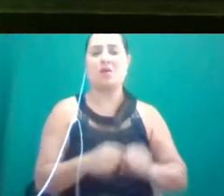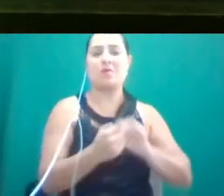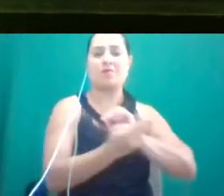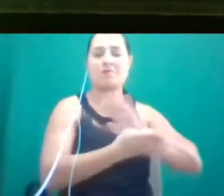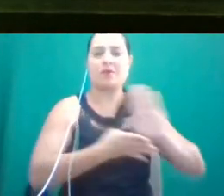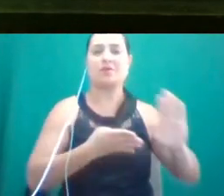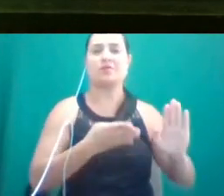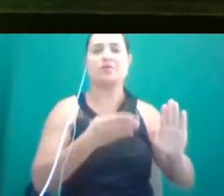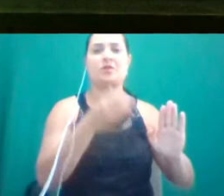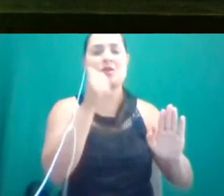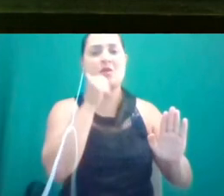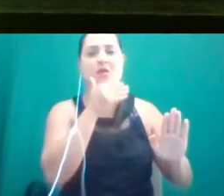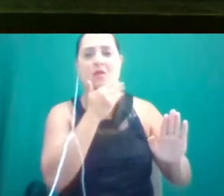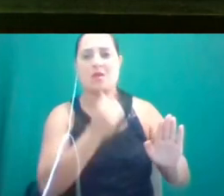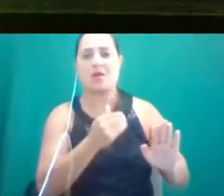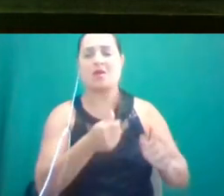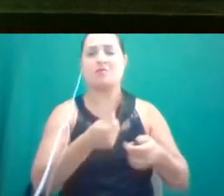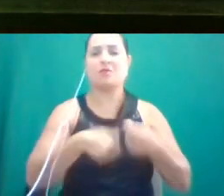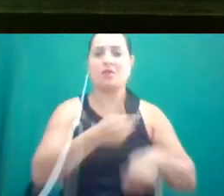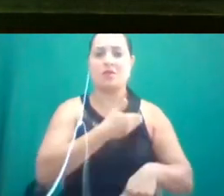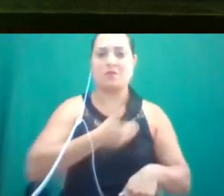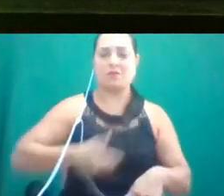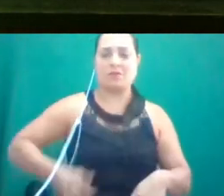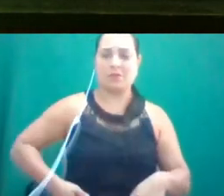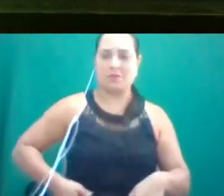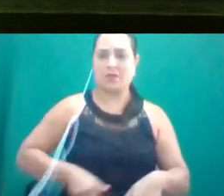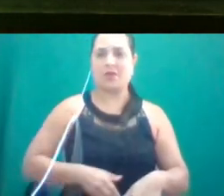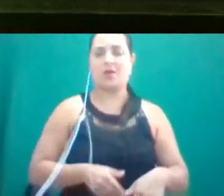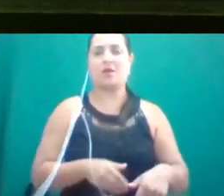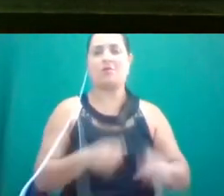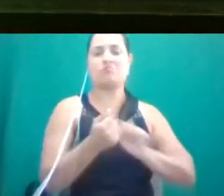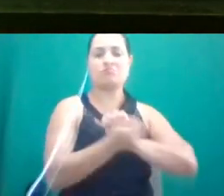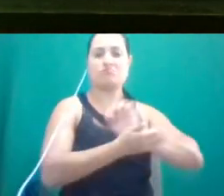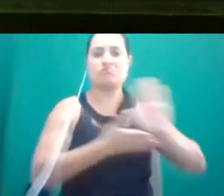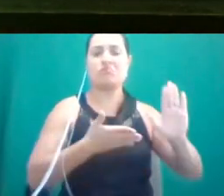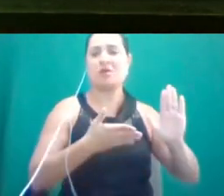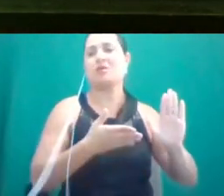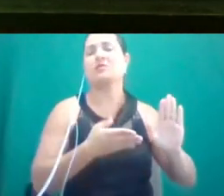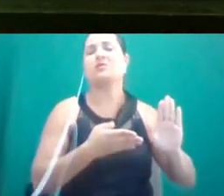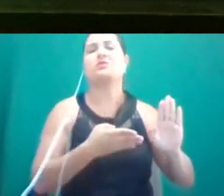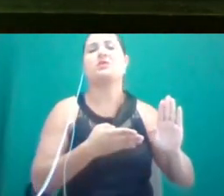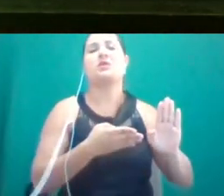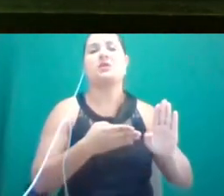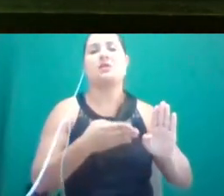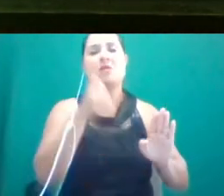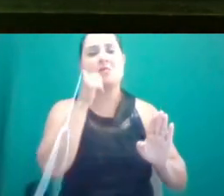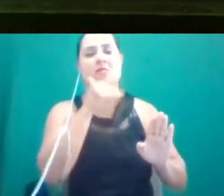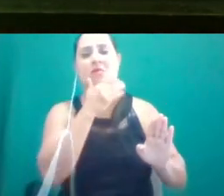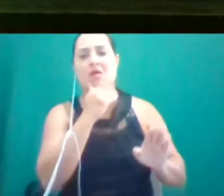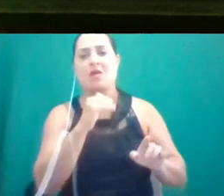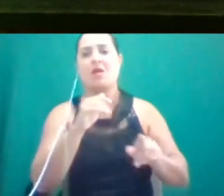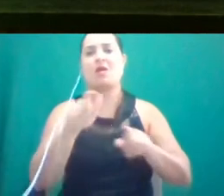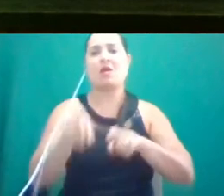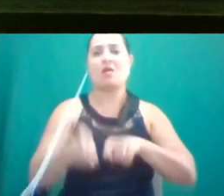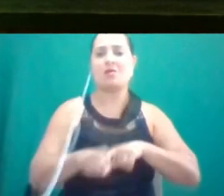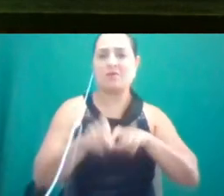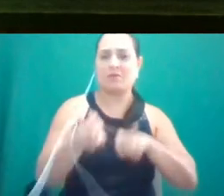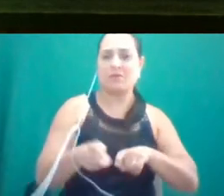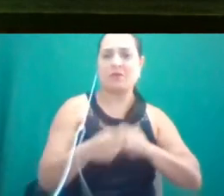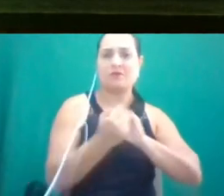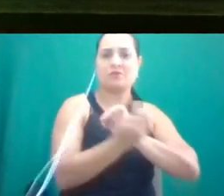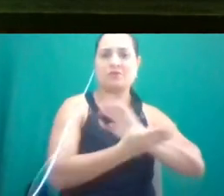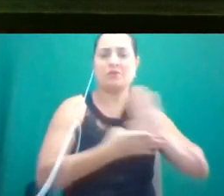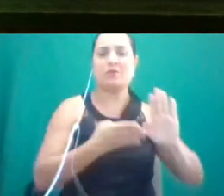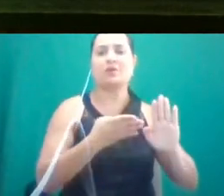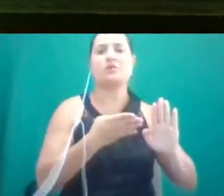sociais, bacharel e bacharela em economia doméstica, bacharel e bacharela em